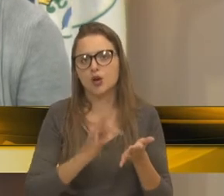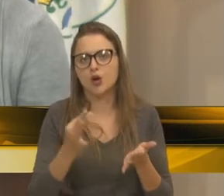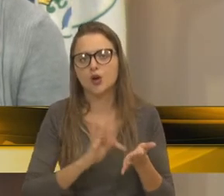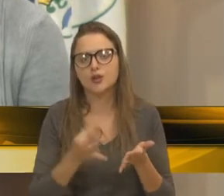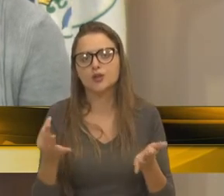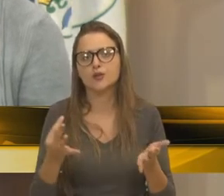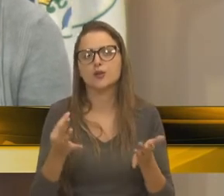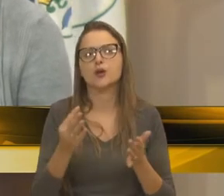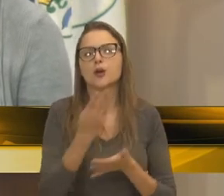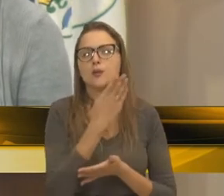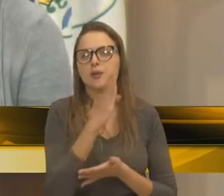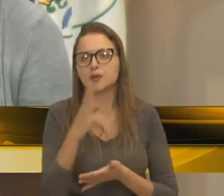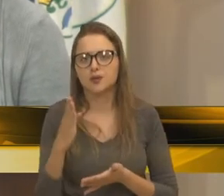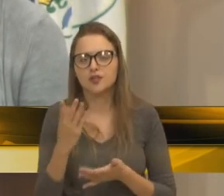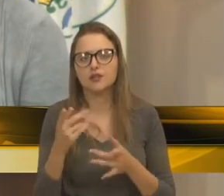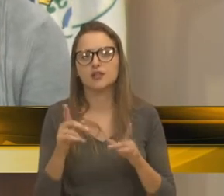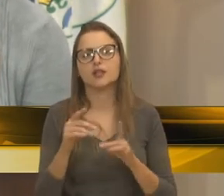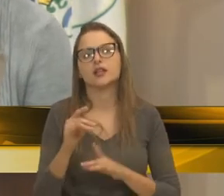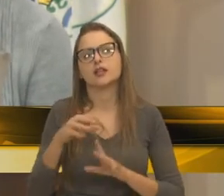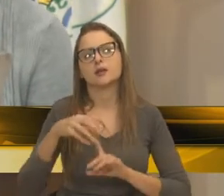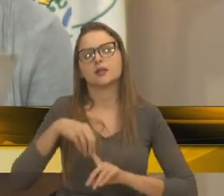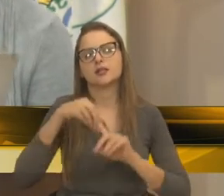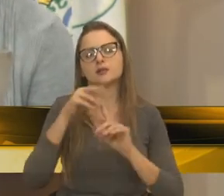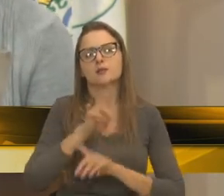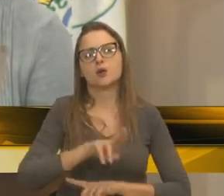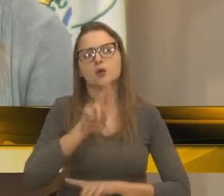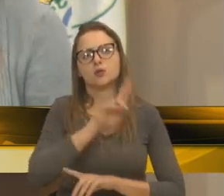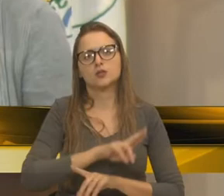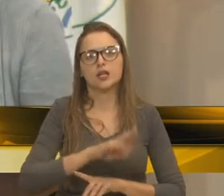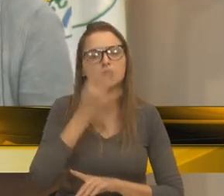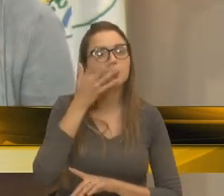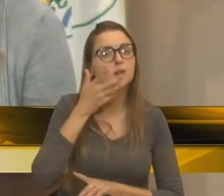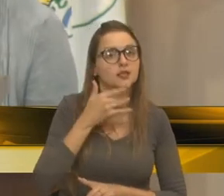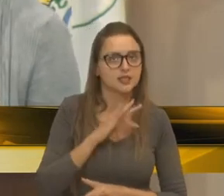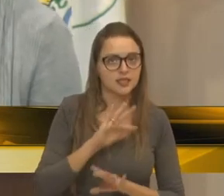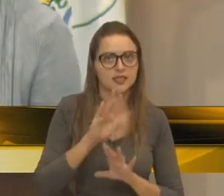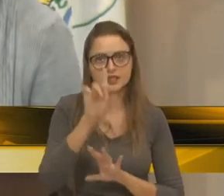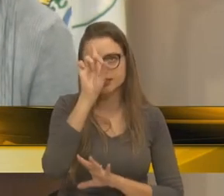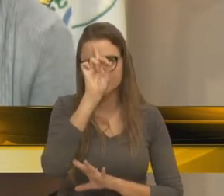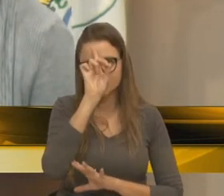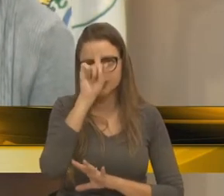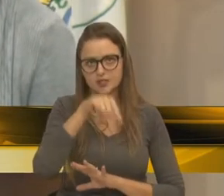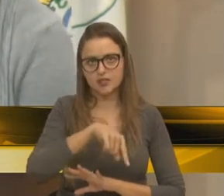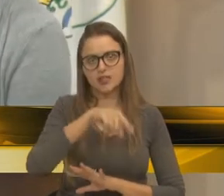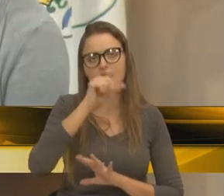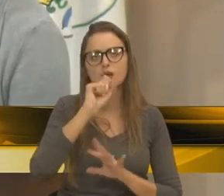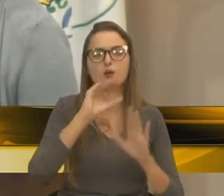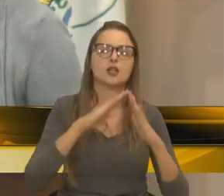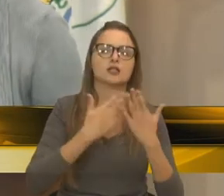as utilizadas pelos professores do ensino fundamental e da educação infantil, que é a rede do município, né?